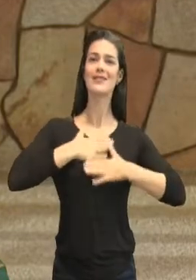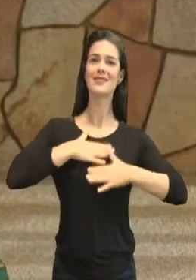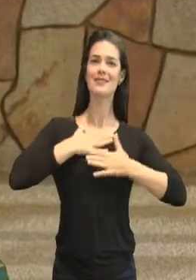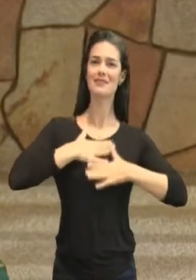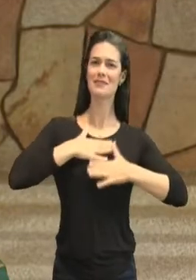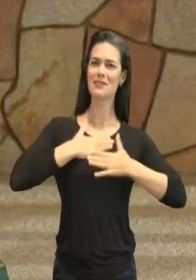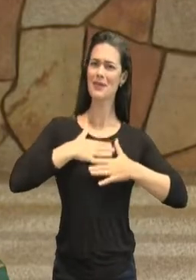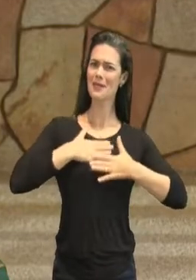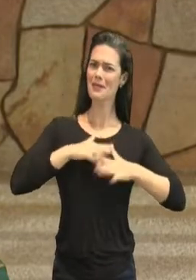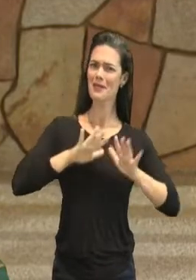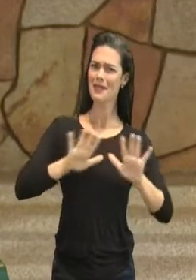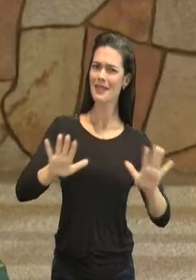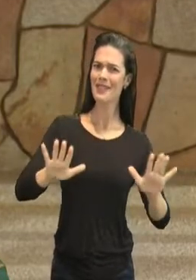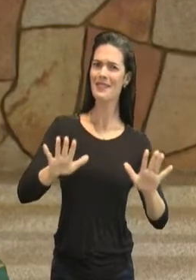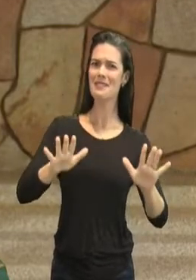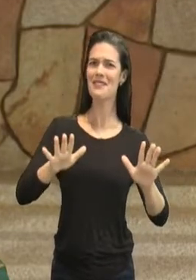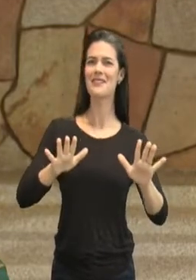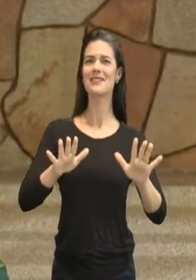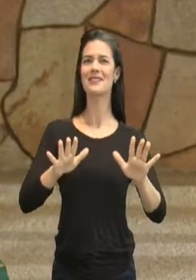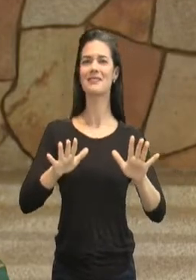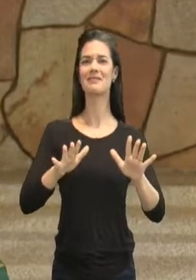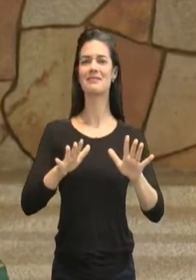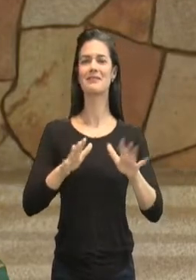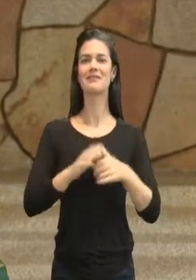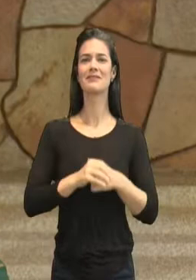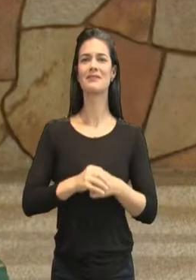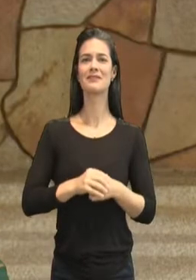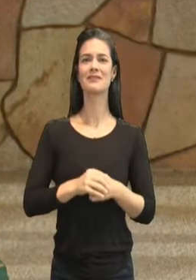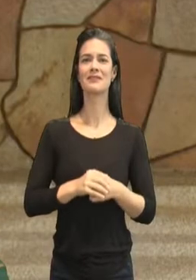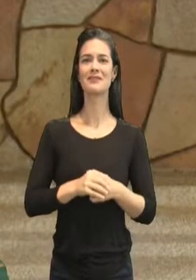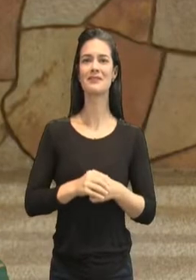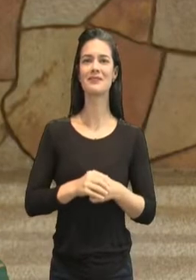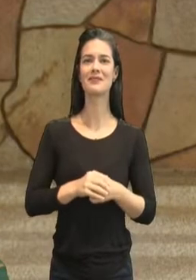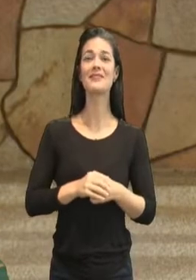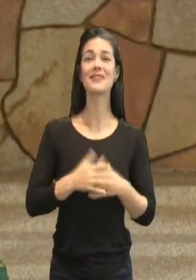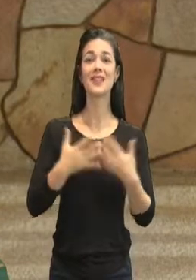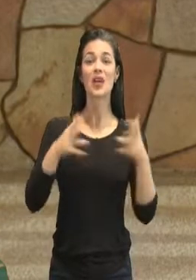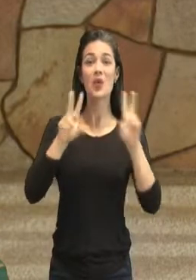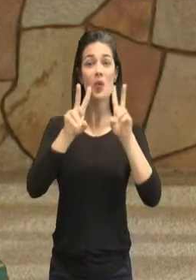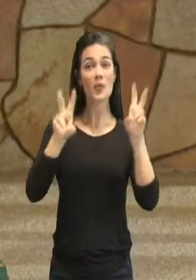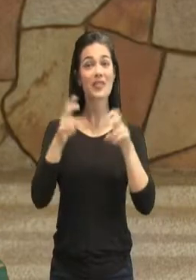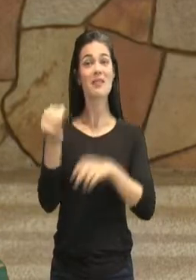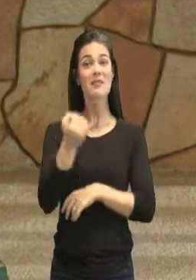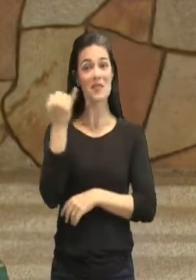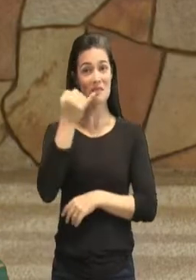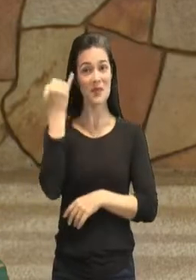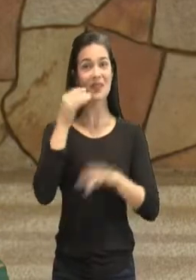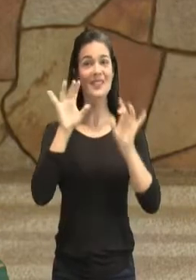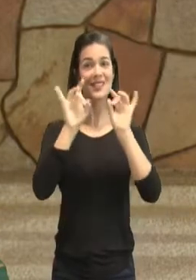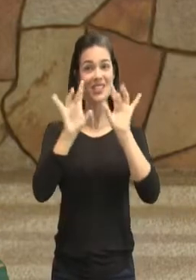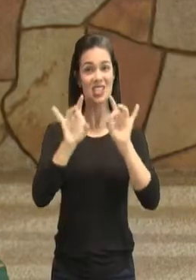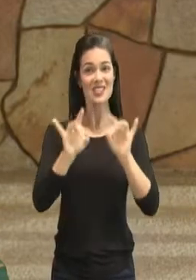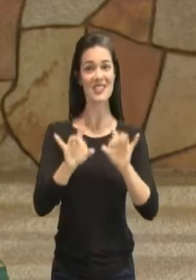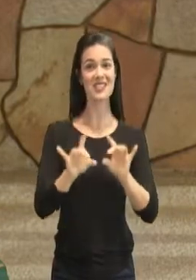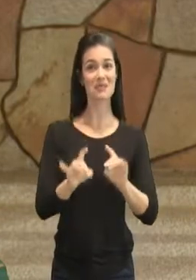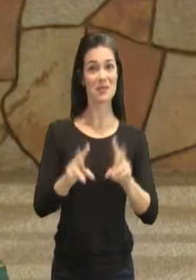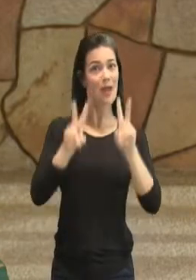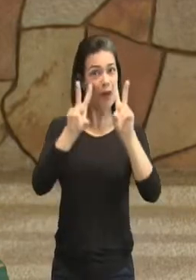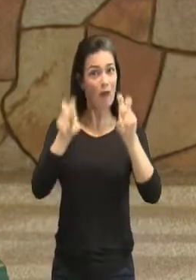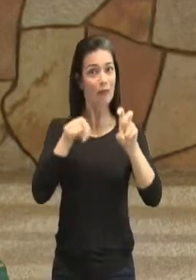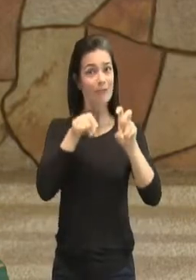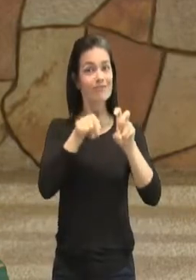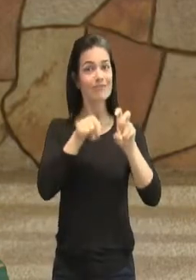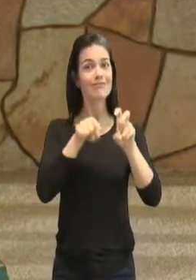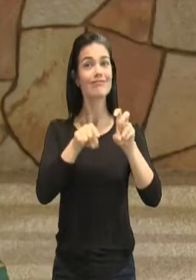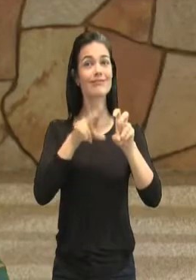coração para nós estudarmos, refletirmos sobre esse tema tão importante, tão precioso, que o Senhor nos ensina por